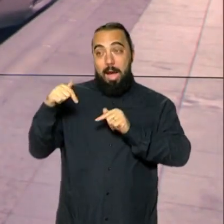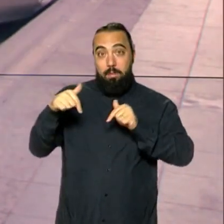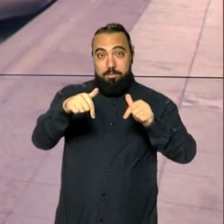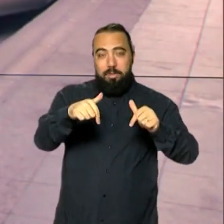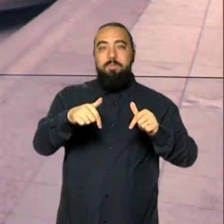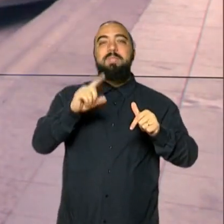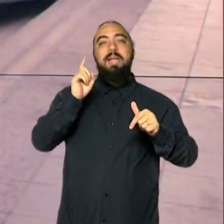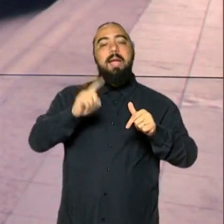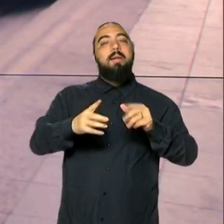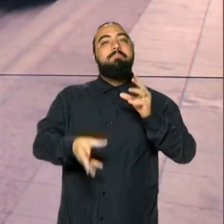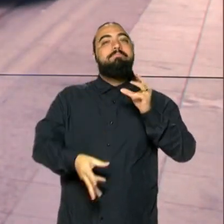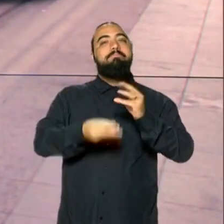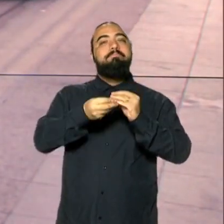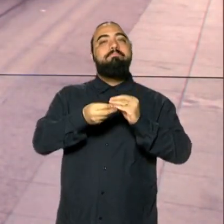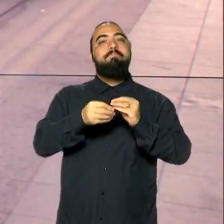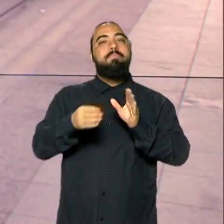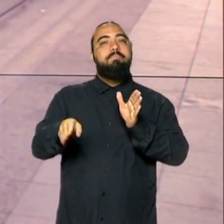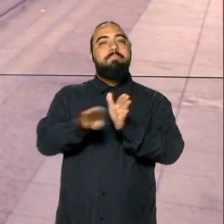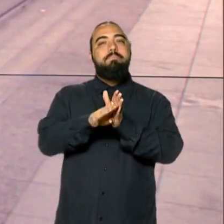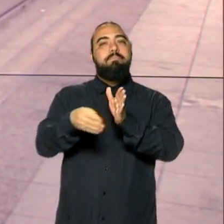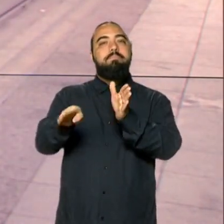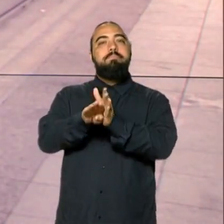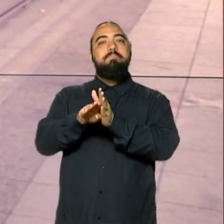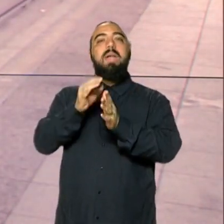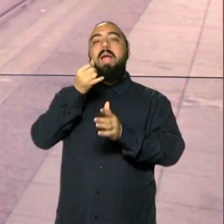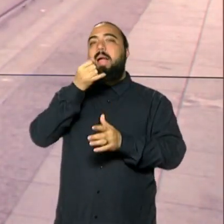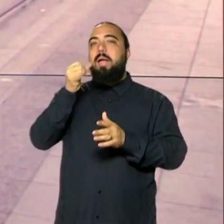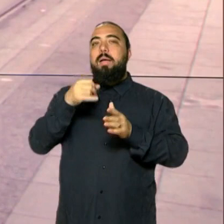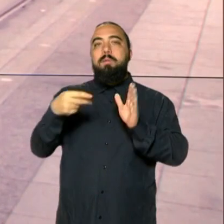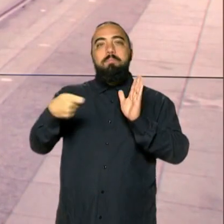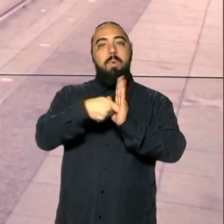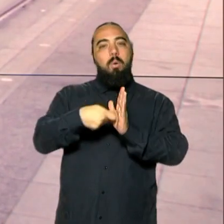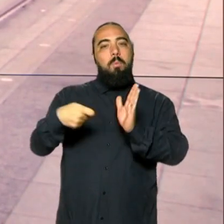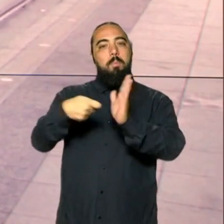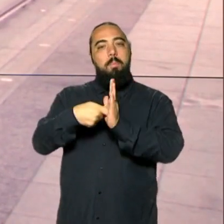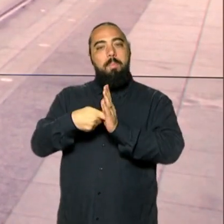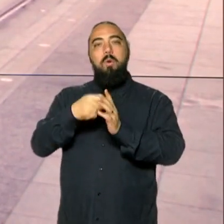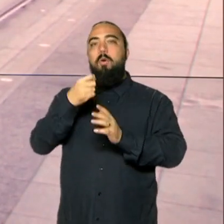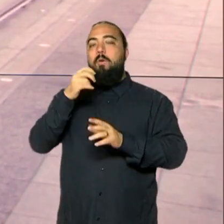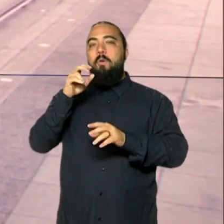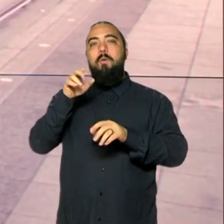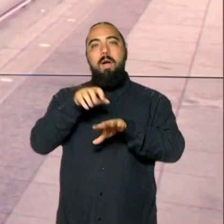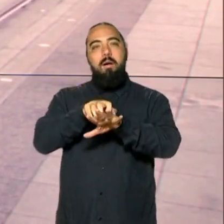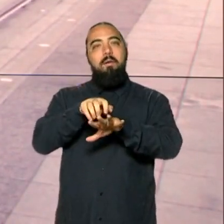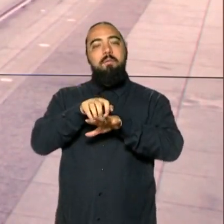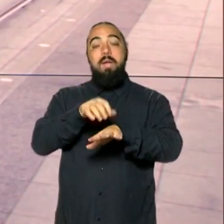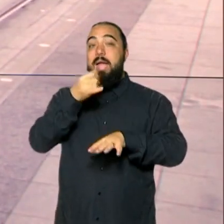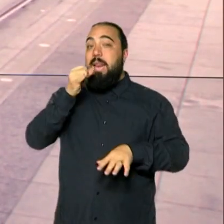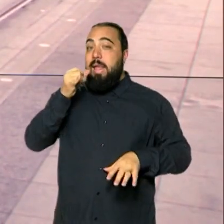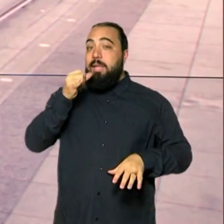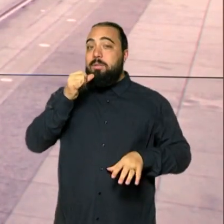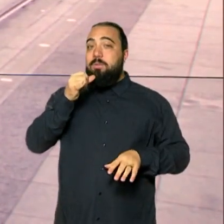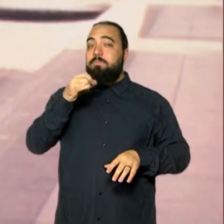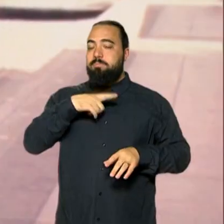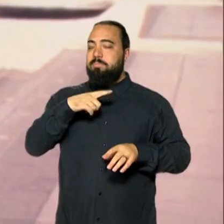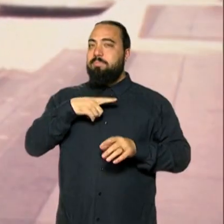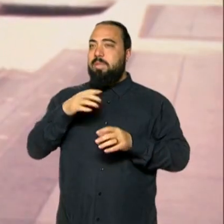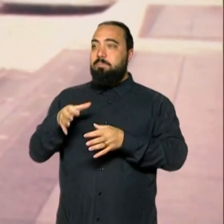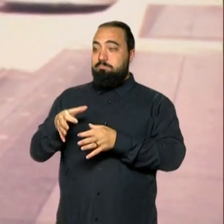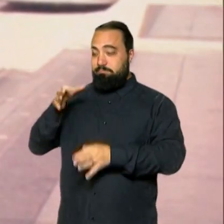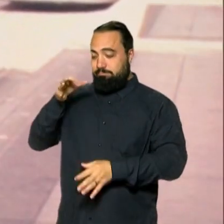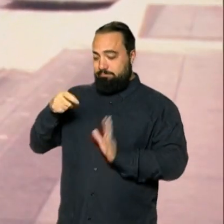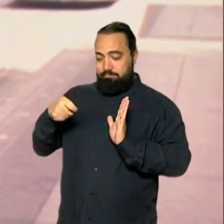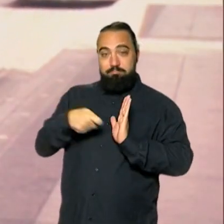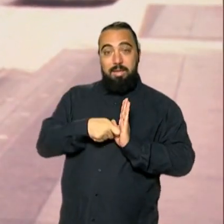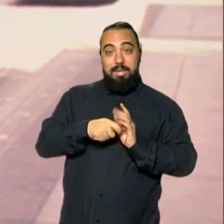é a implementação de estações nacionais de recarga e de conexão de veículos elétricos com Smart Grid. Essa